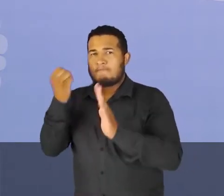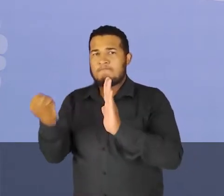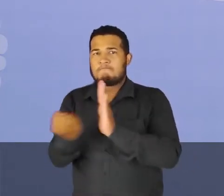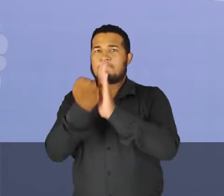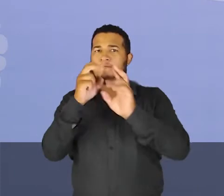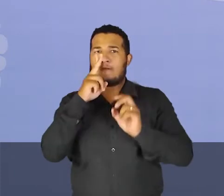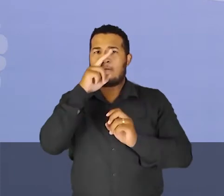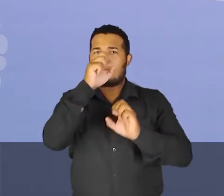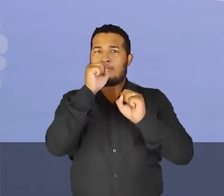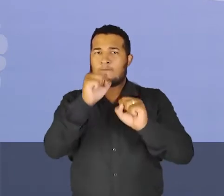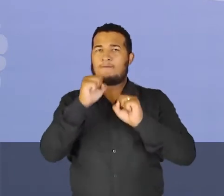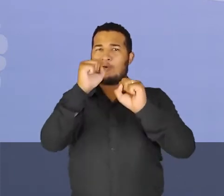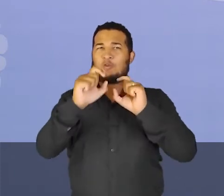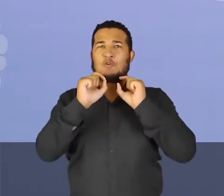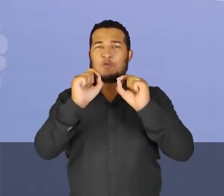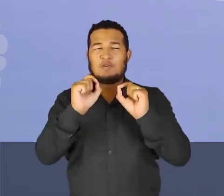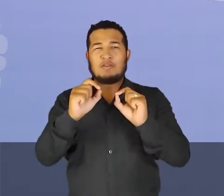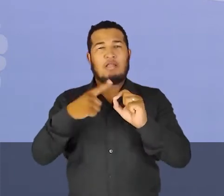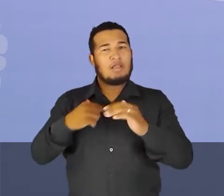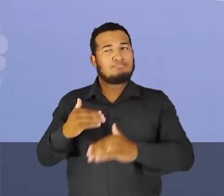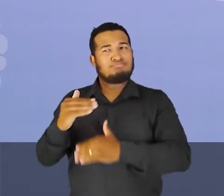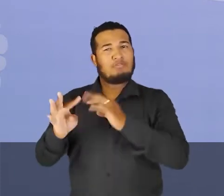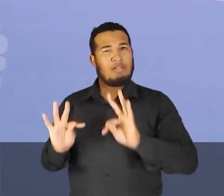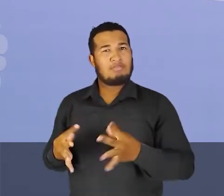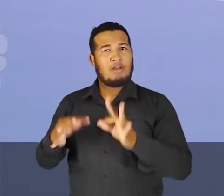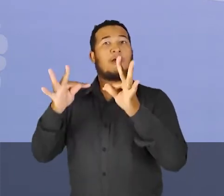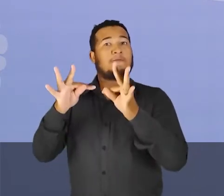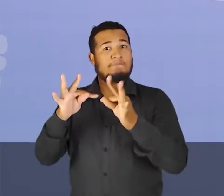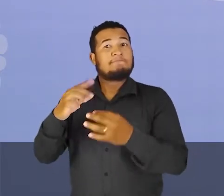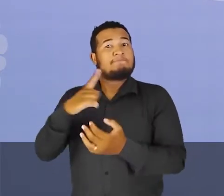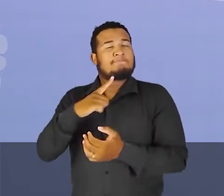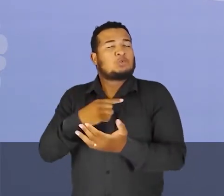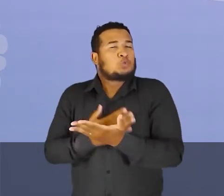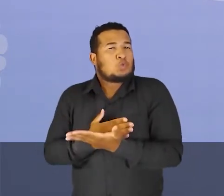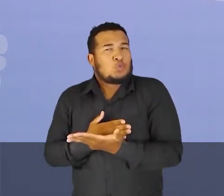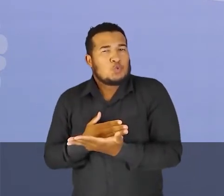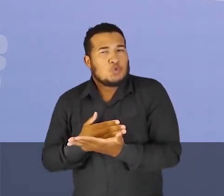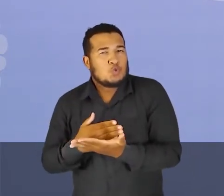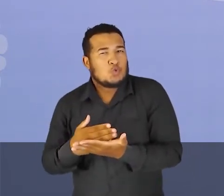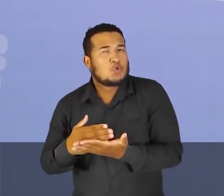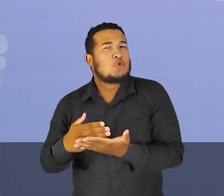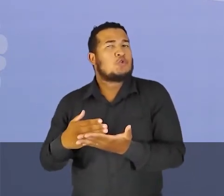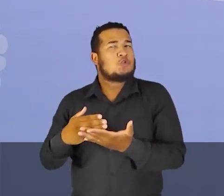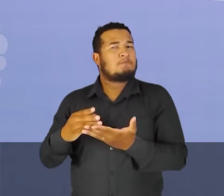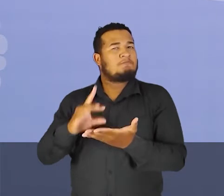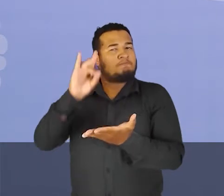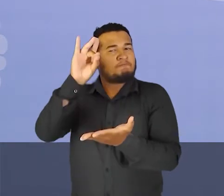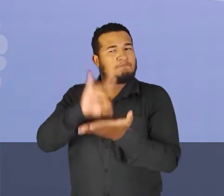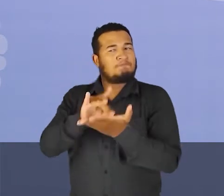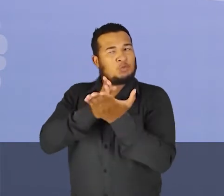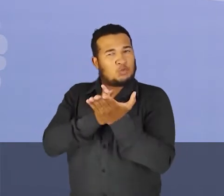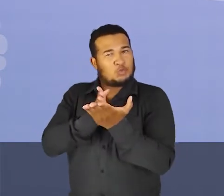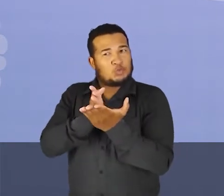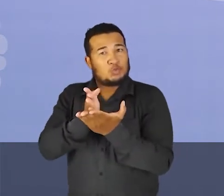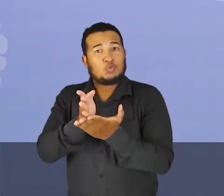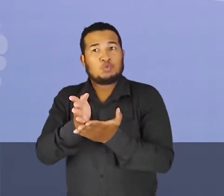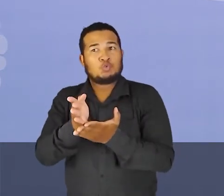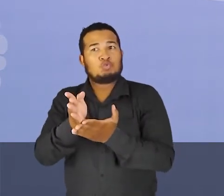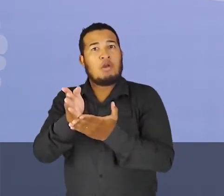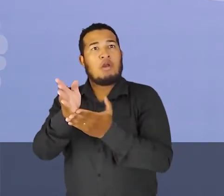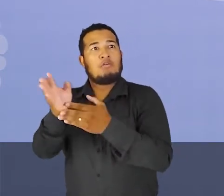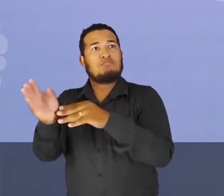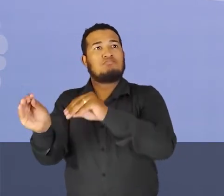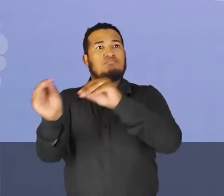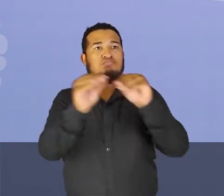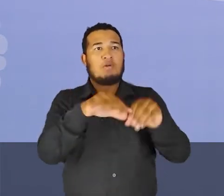um mundo marcado, né, por um desenvolvimento tecnológico que está começando a se estabelecer, e ela